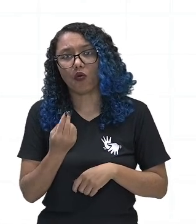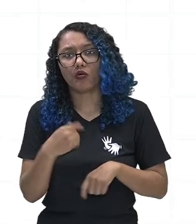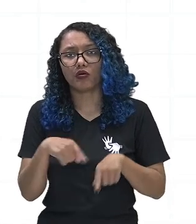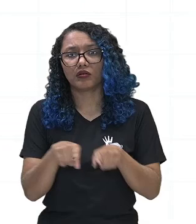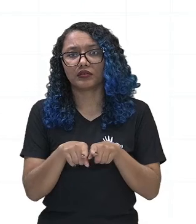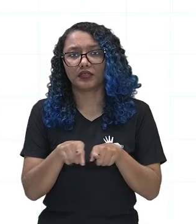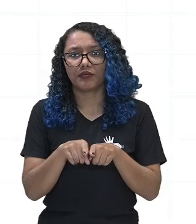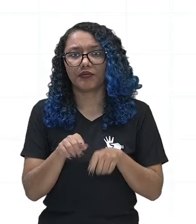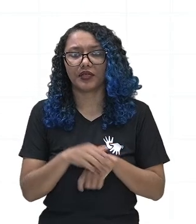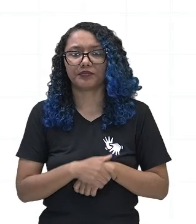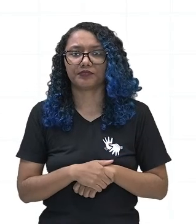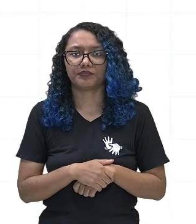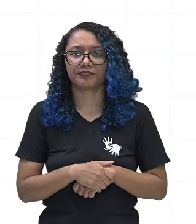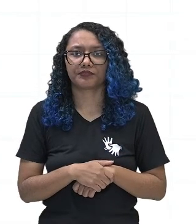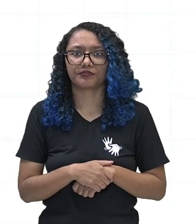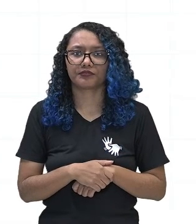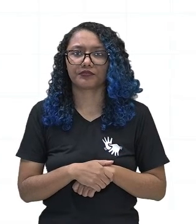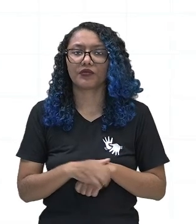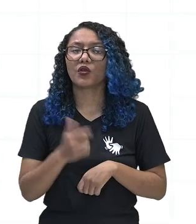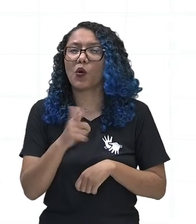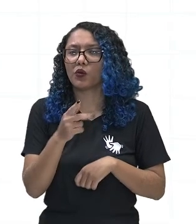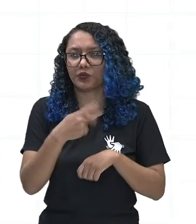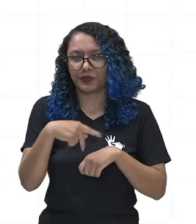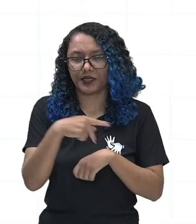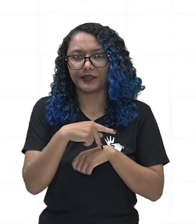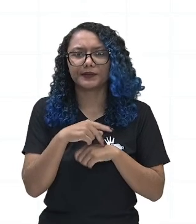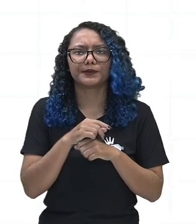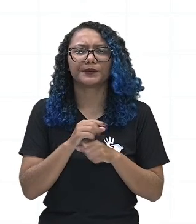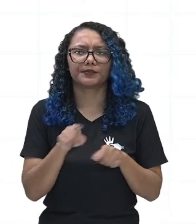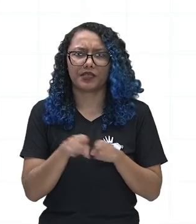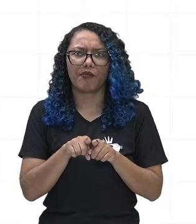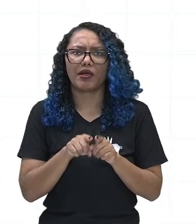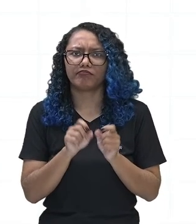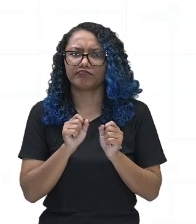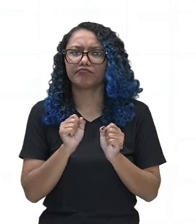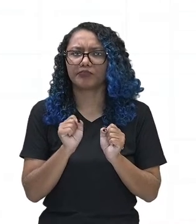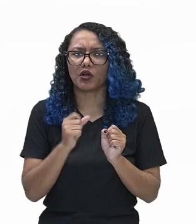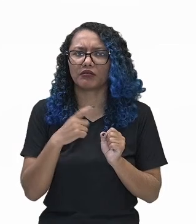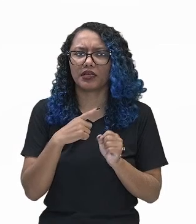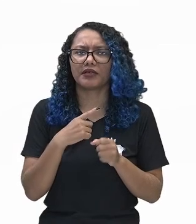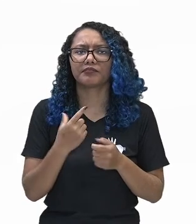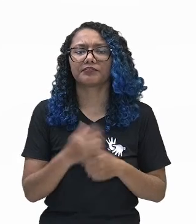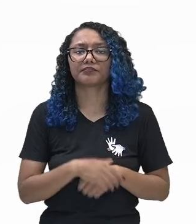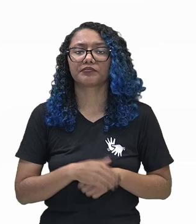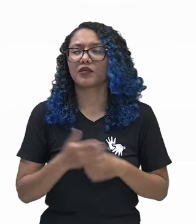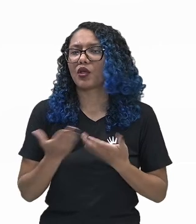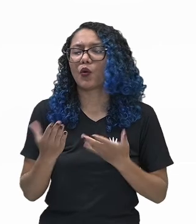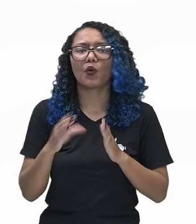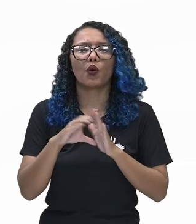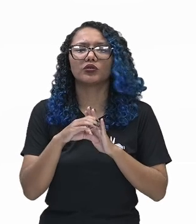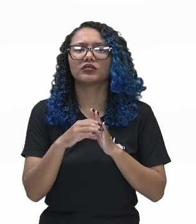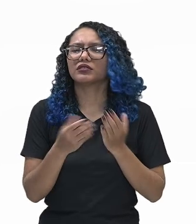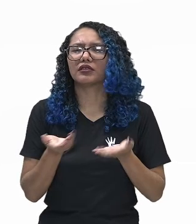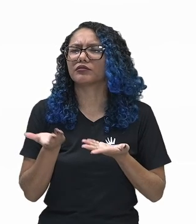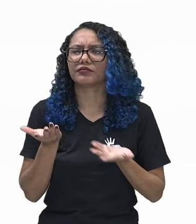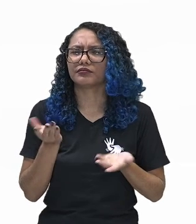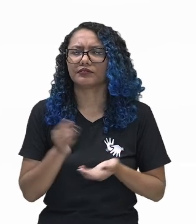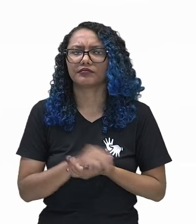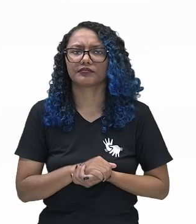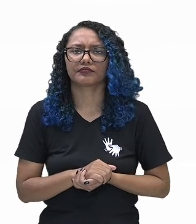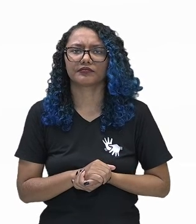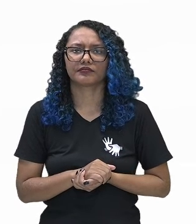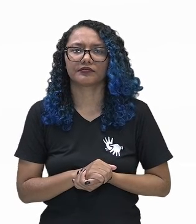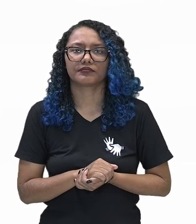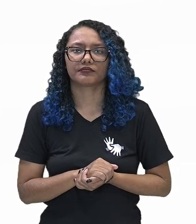mesmo com outros países. E aí nós temos o conceito de território. Nós vamos observar que ele pode